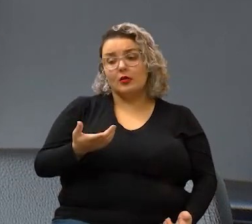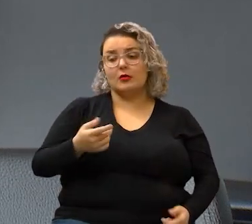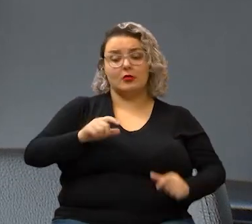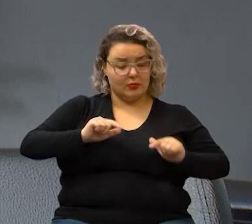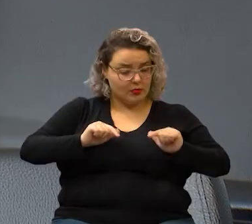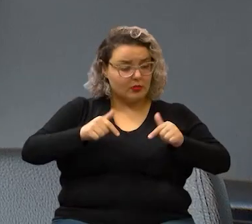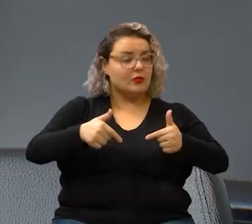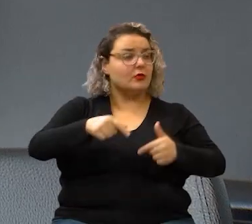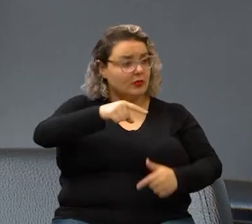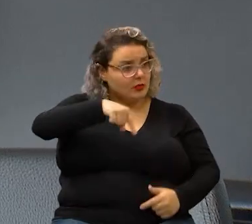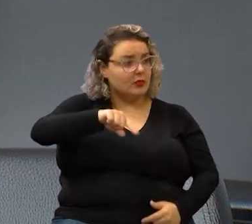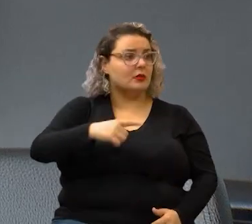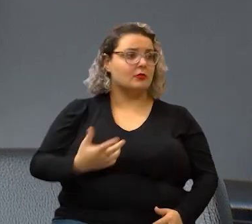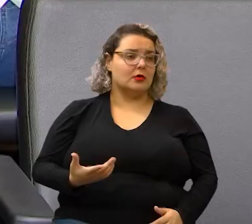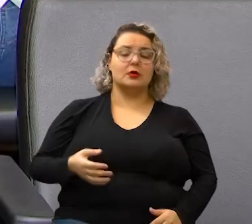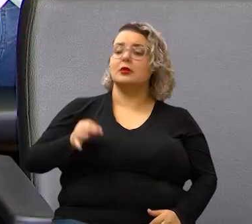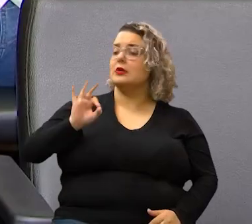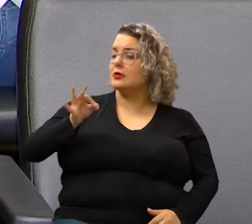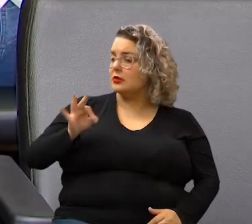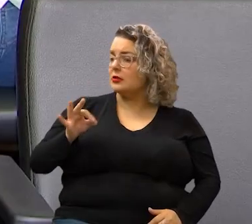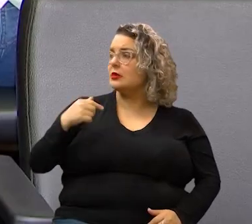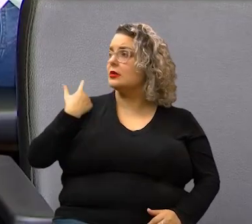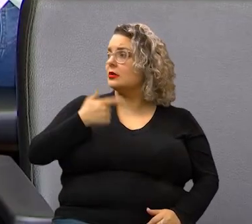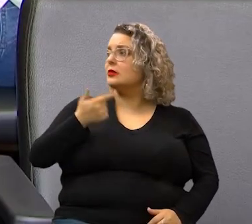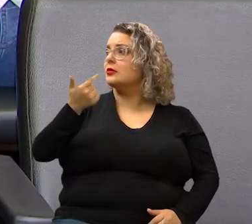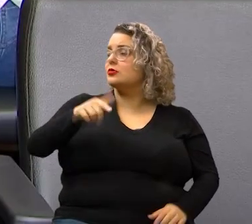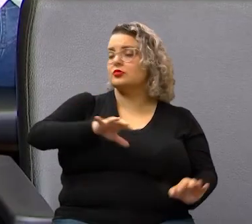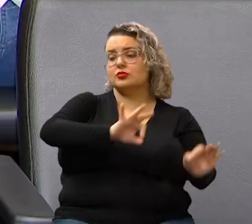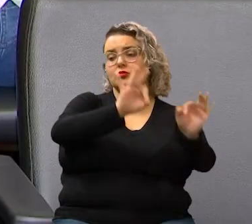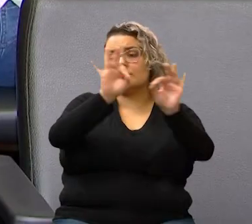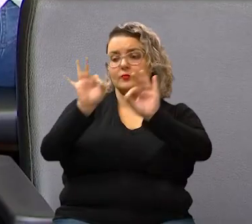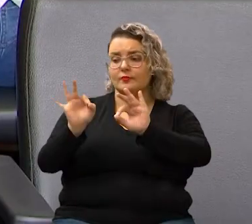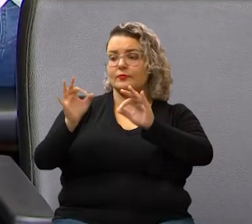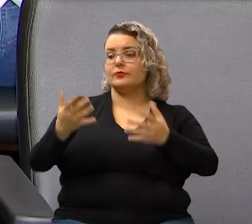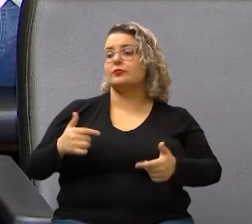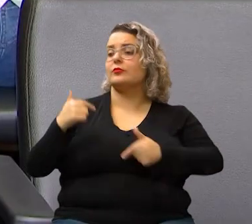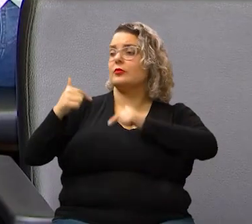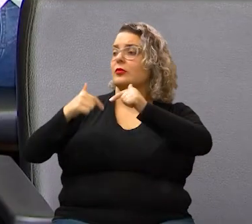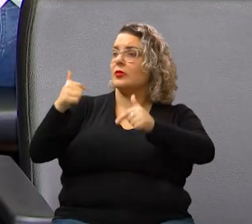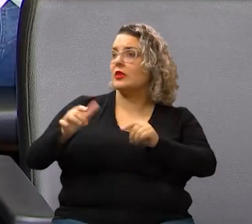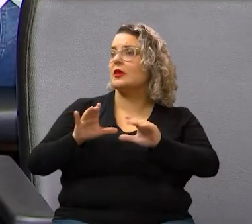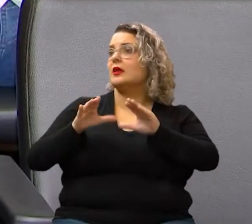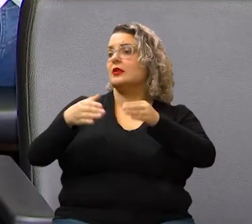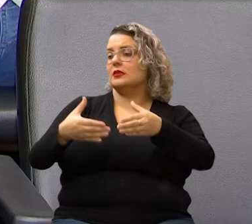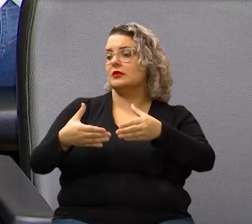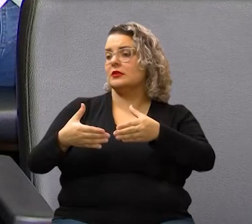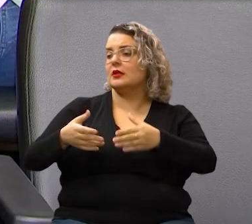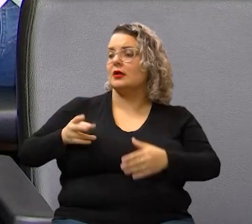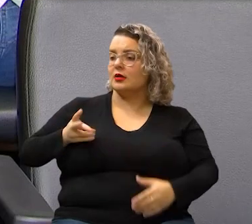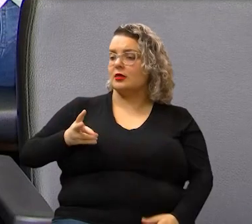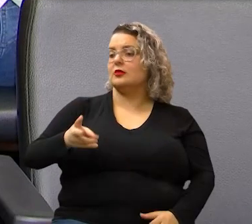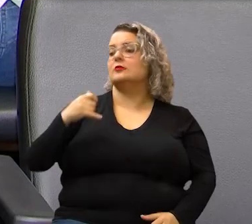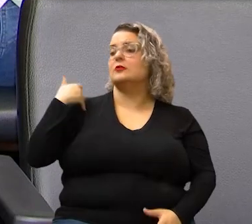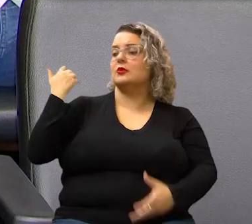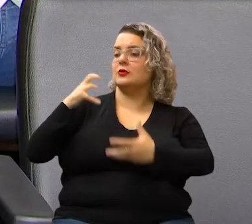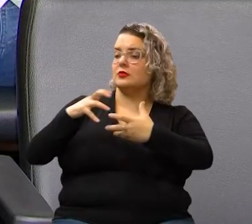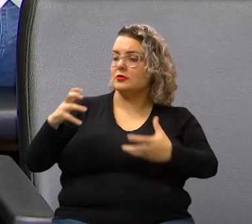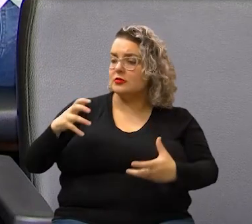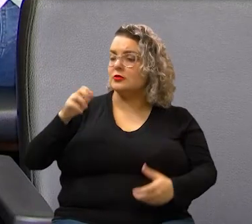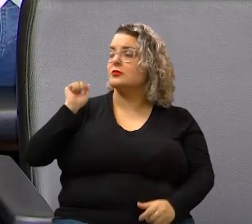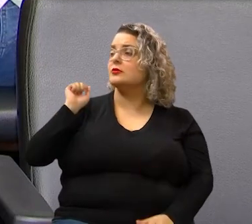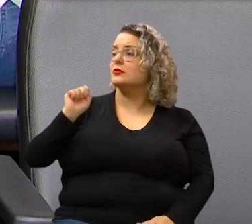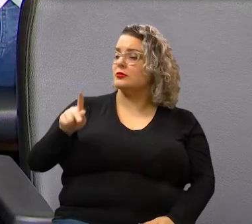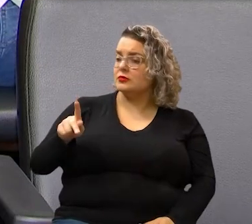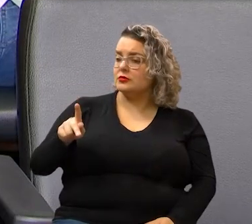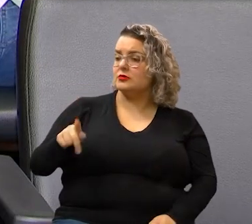que eu vou lutar muito por eles. Tá certo? E a gente segue acompanhando, então, o trabalho da Comissão Permanente dos